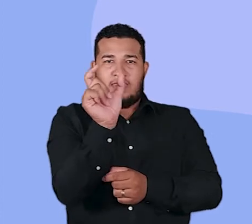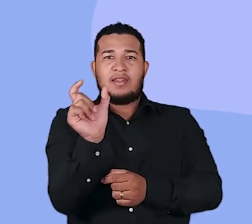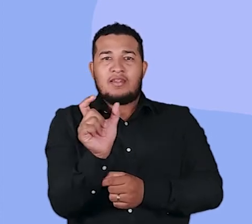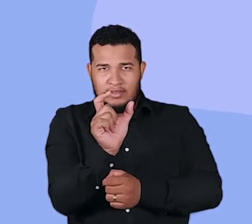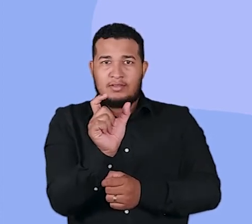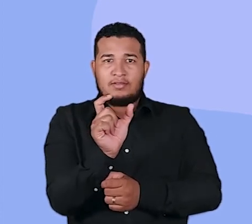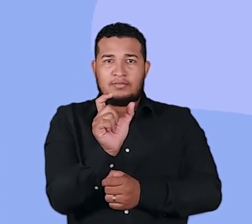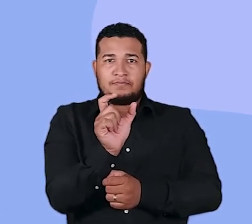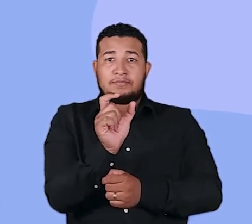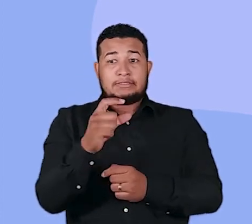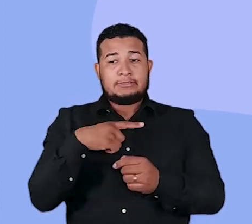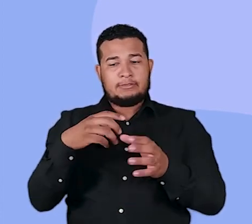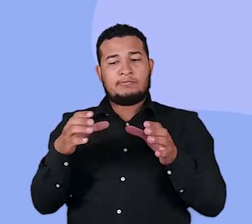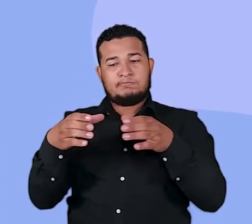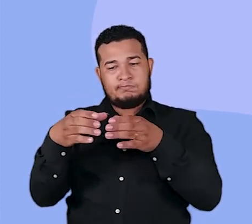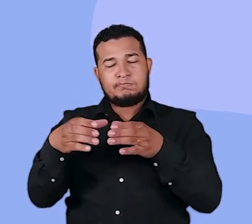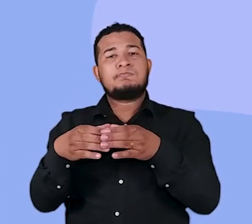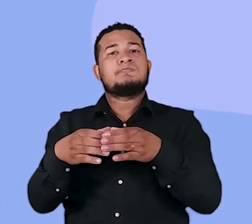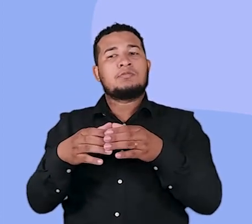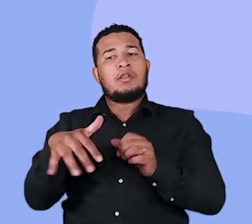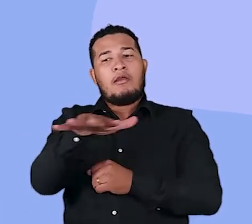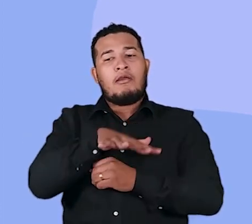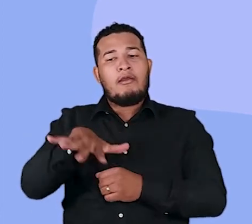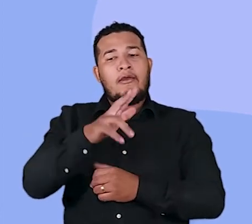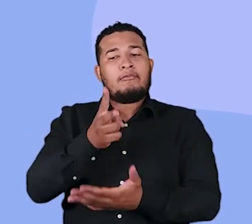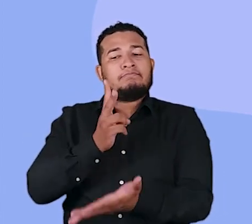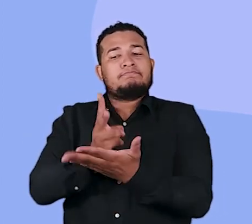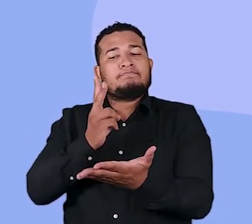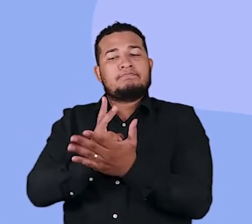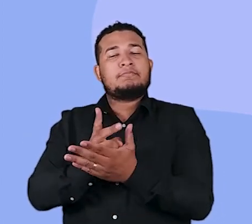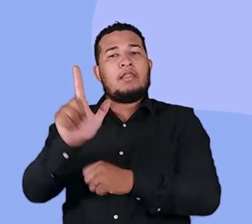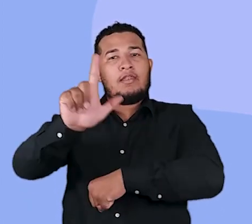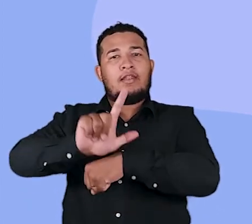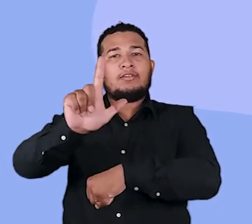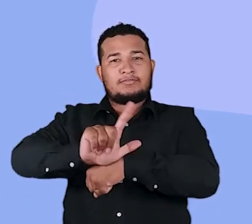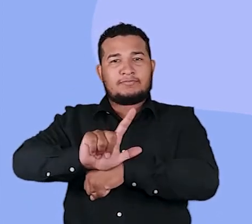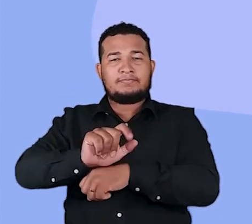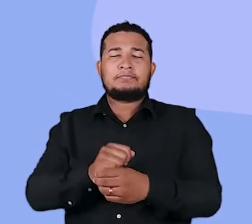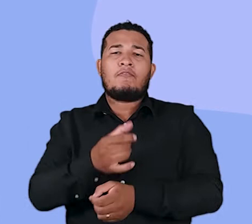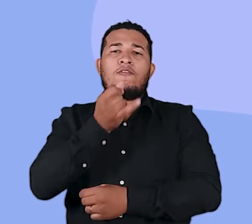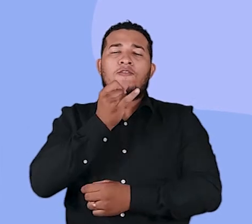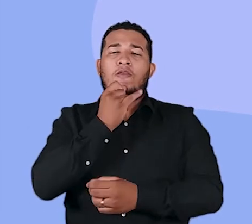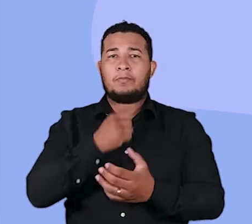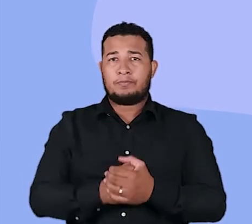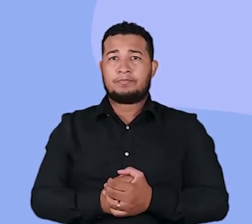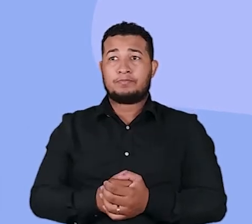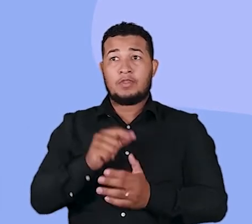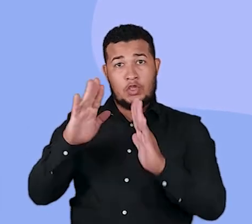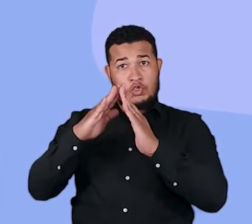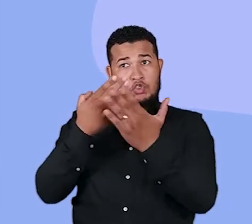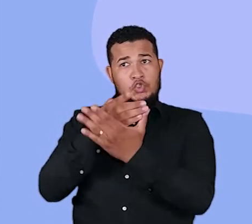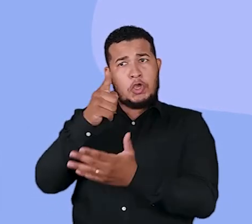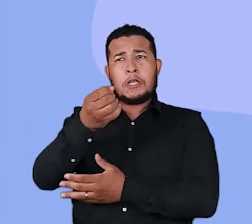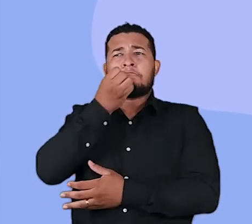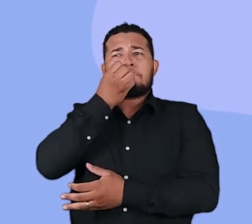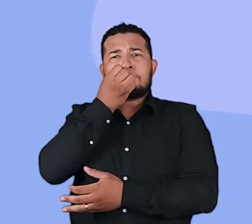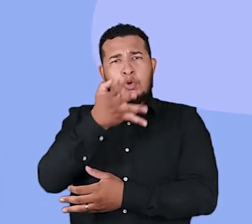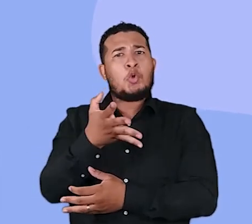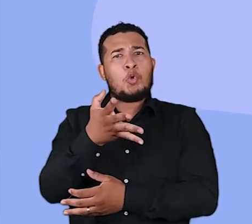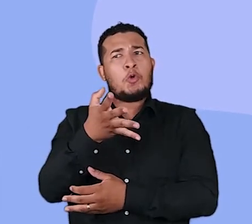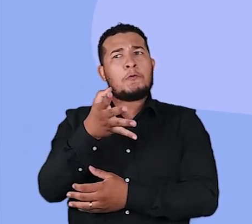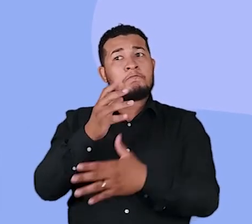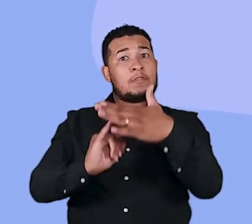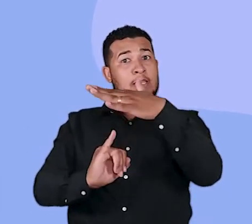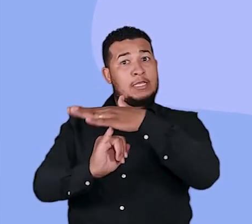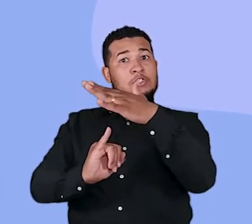de palavras que pertencem ao mesmo campo lexical. Exemplo, aquela escola é muito